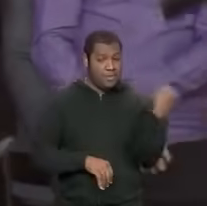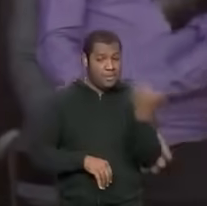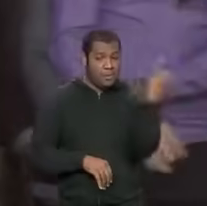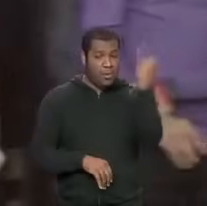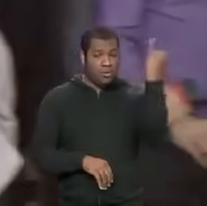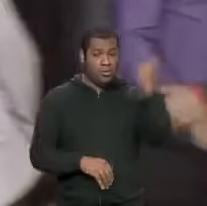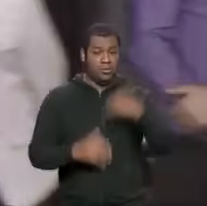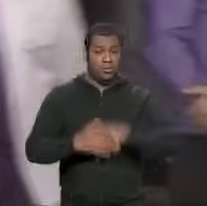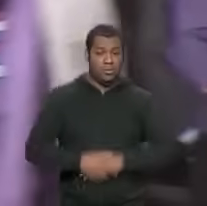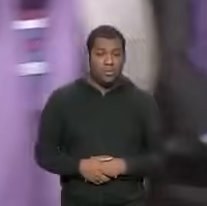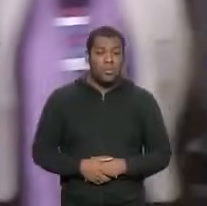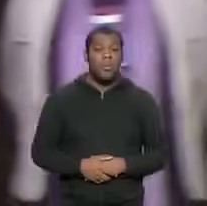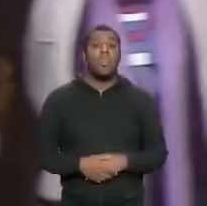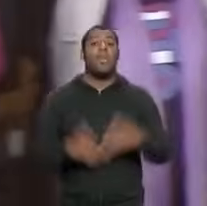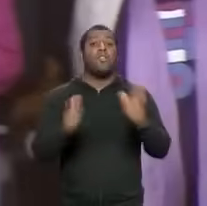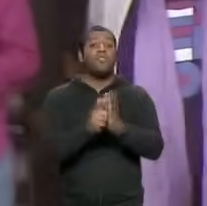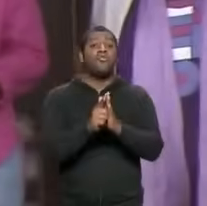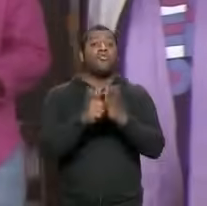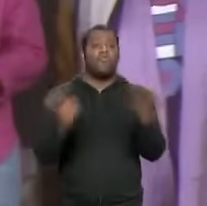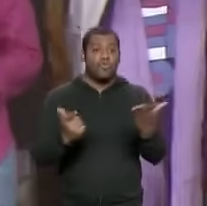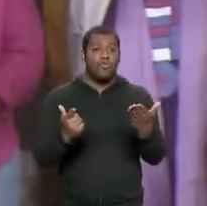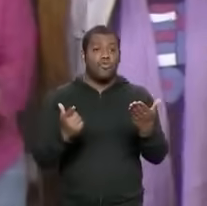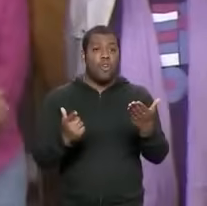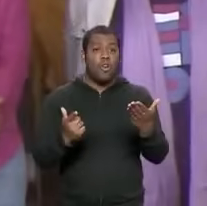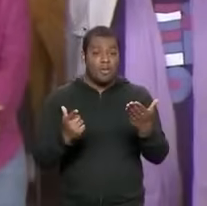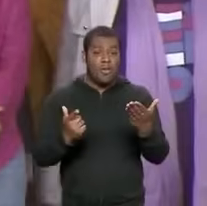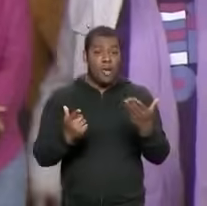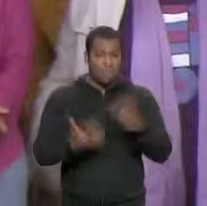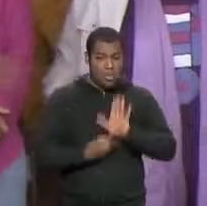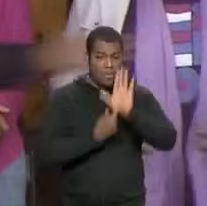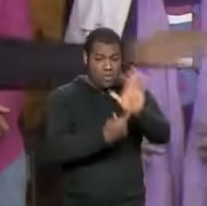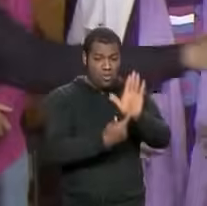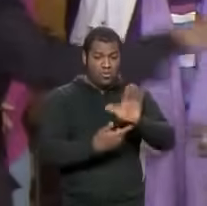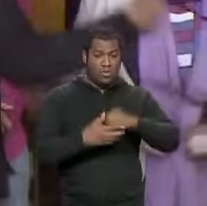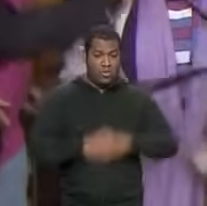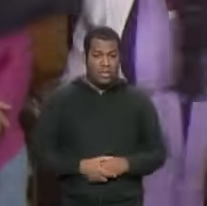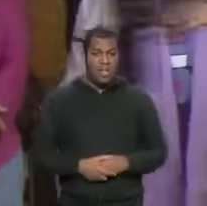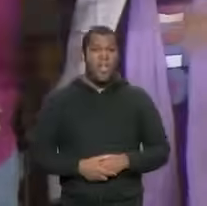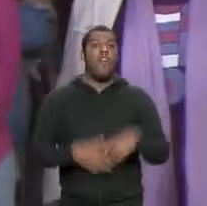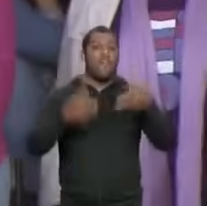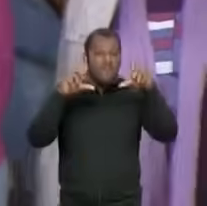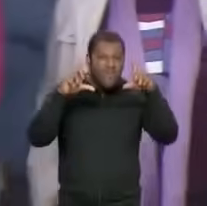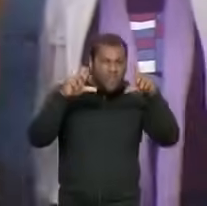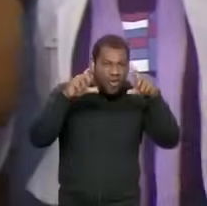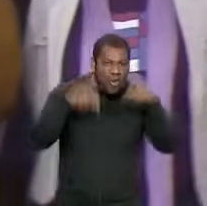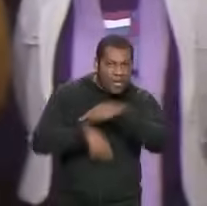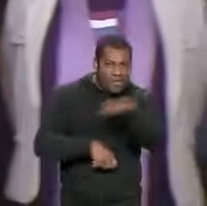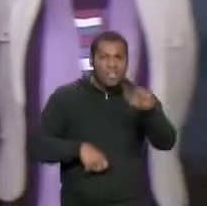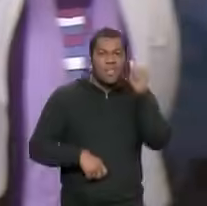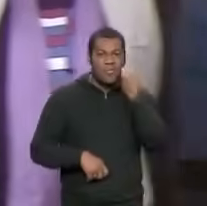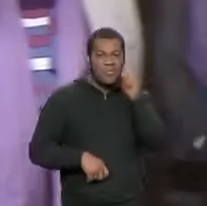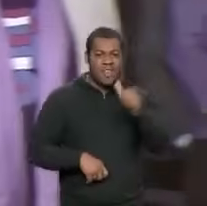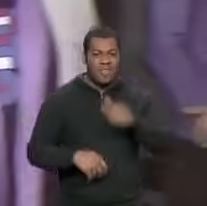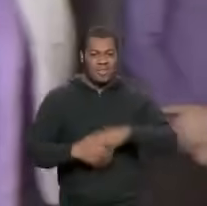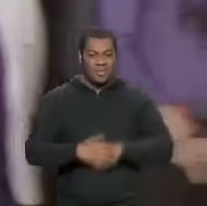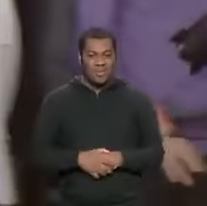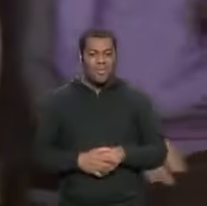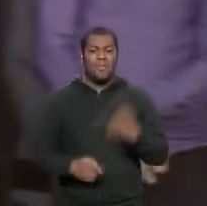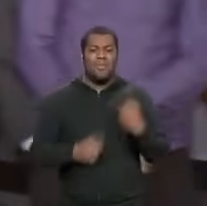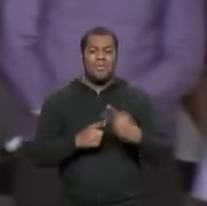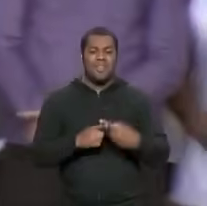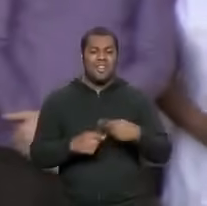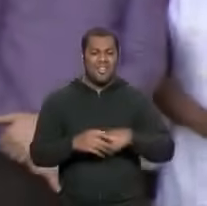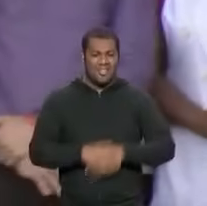é importante que a imprensa registre e fotográfico vocês porque